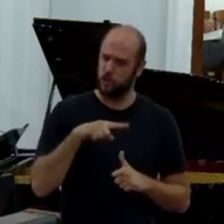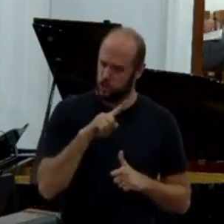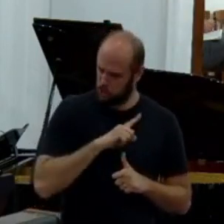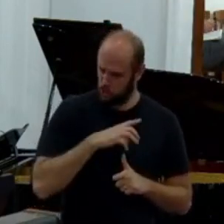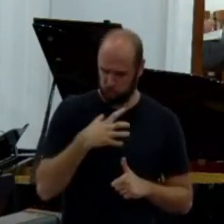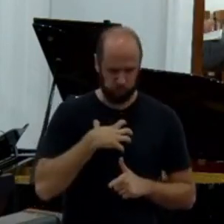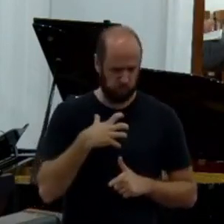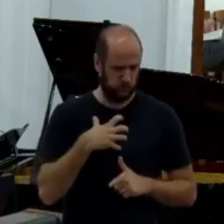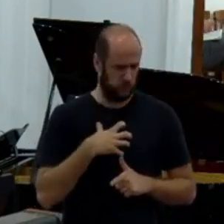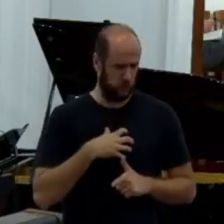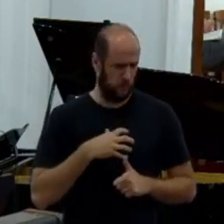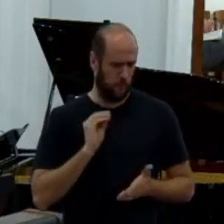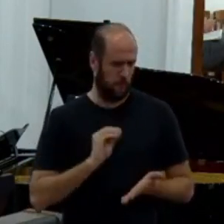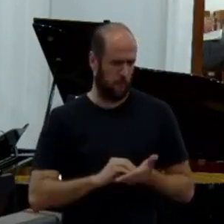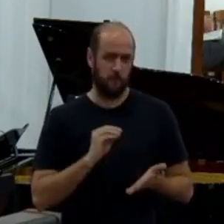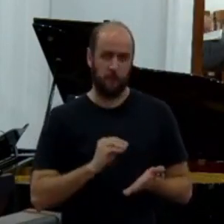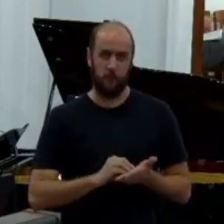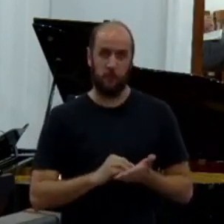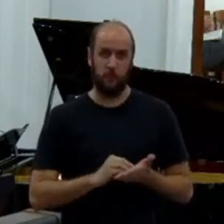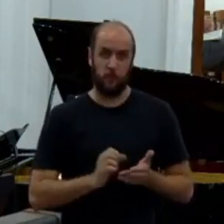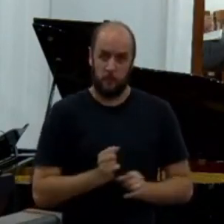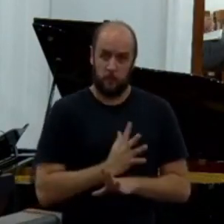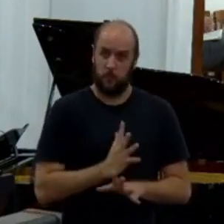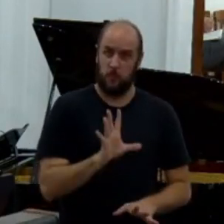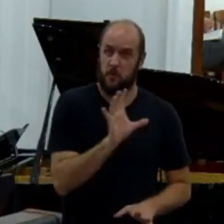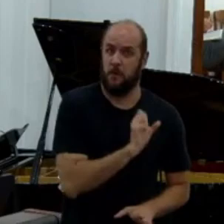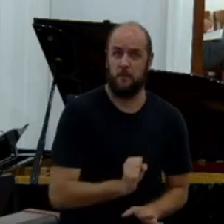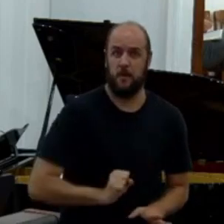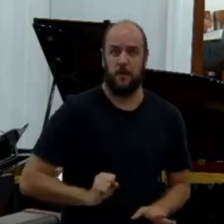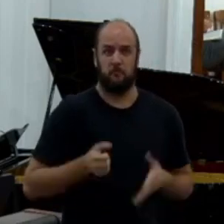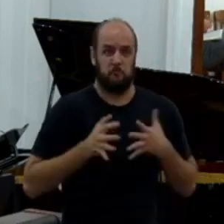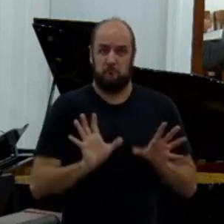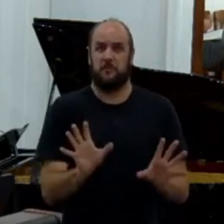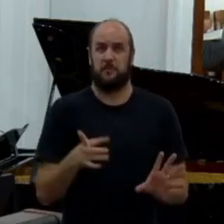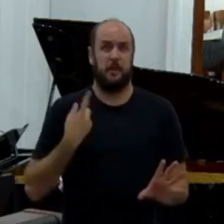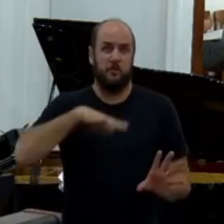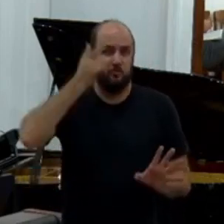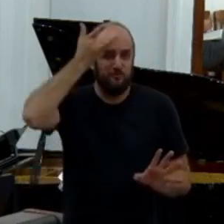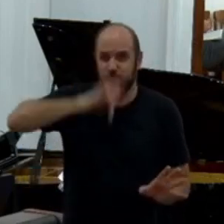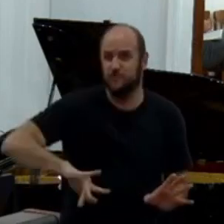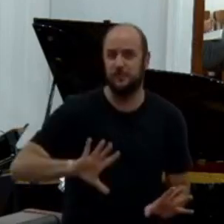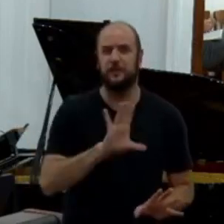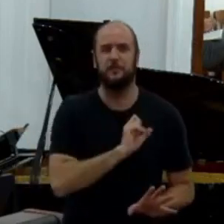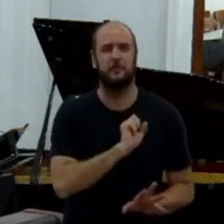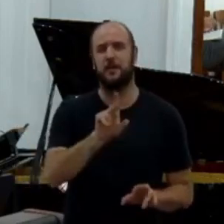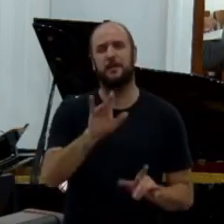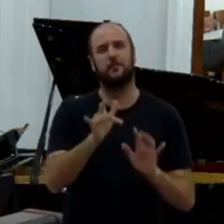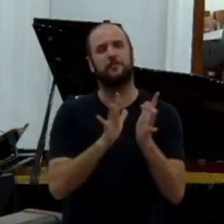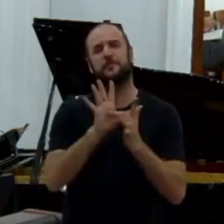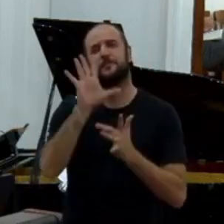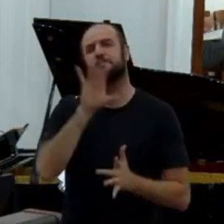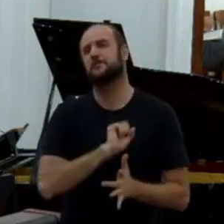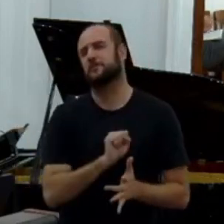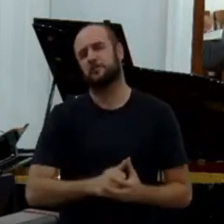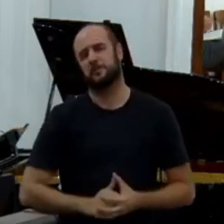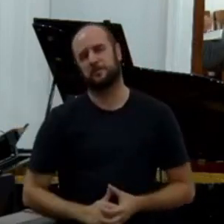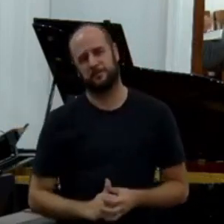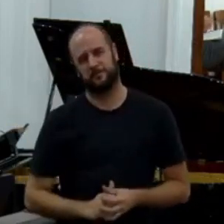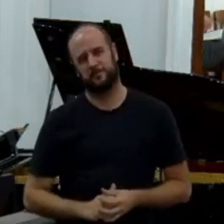nossa indisposição de amar. Não sabemos amar como Jesus ama.